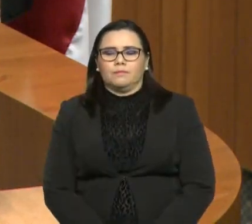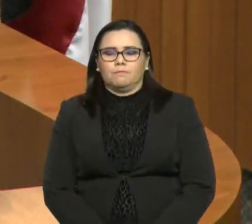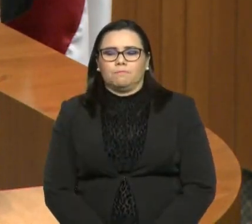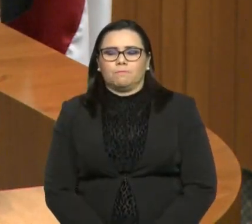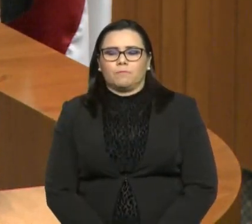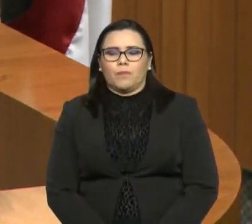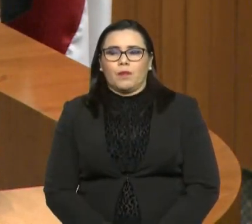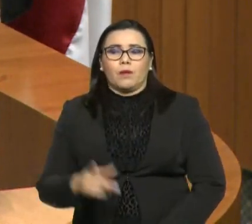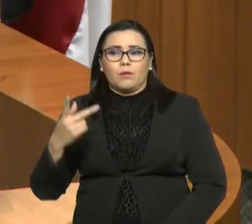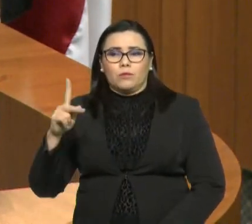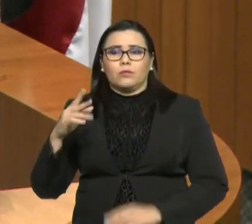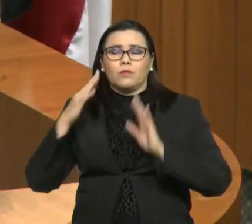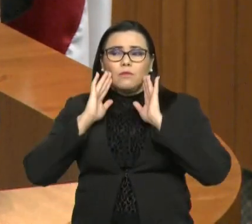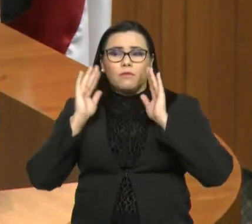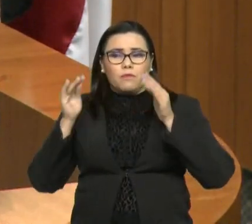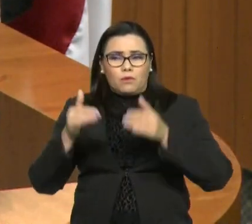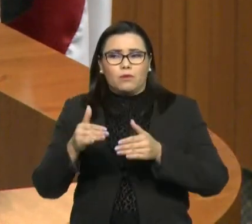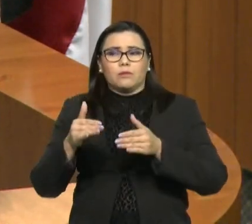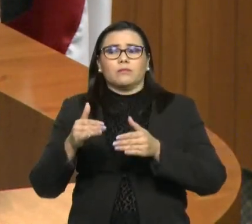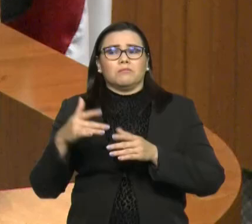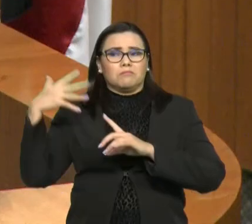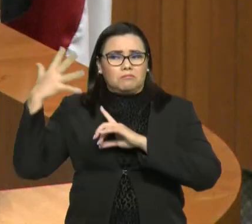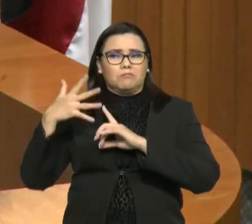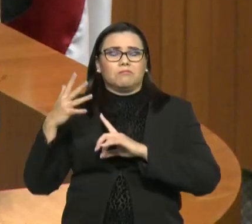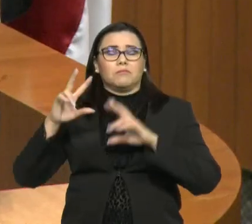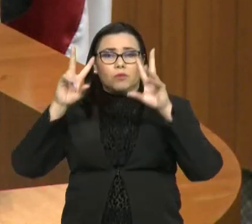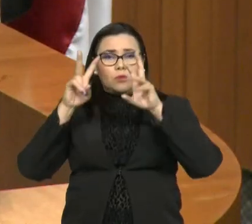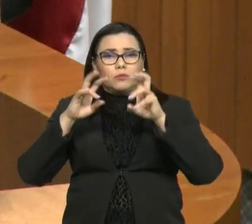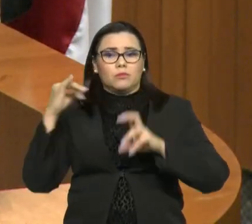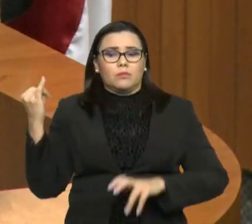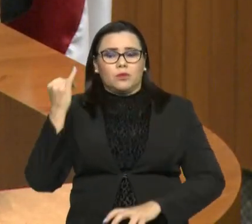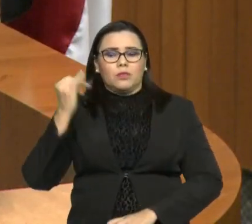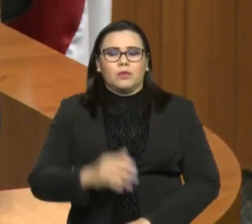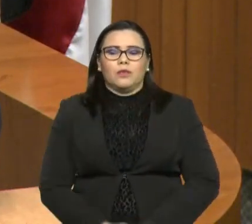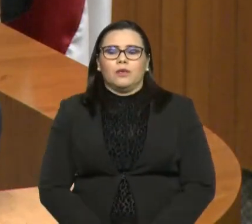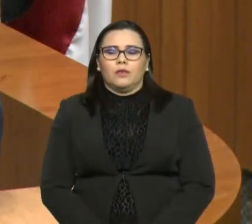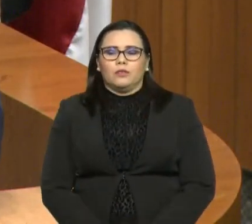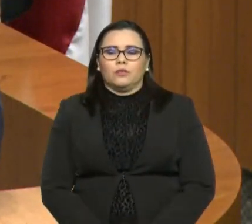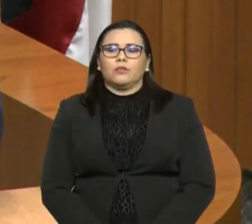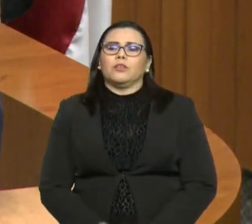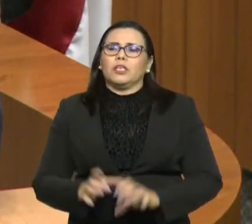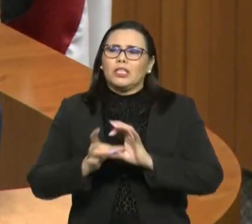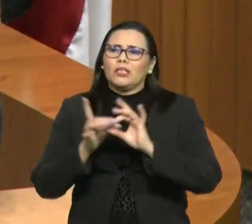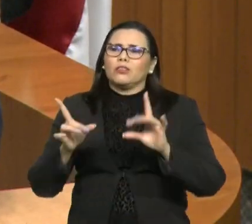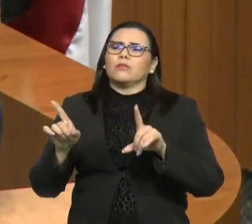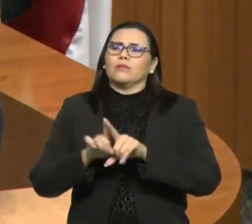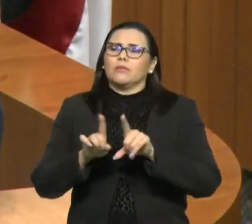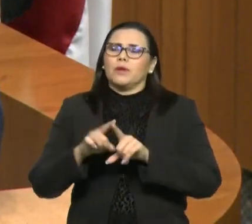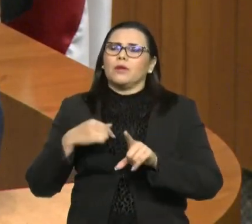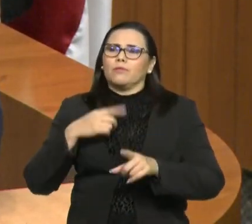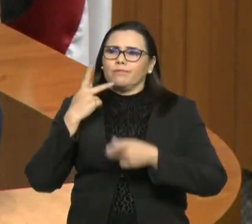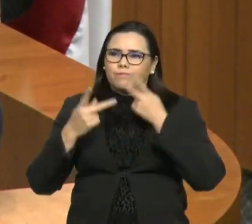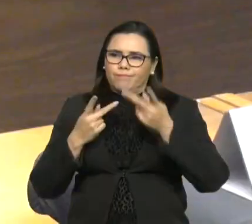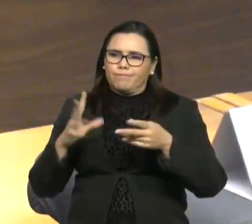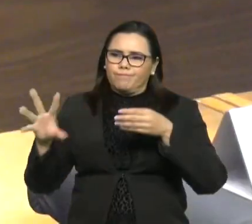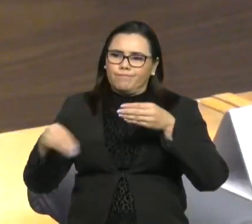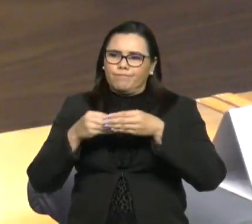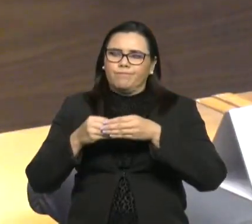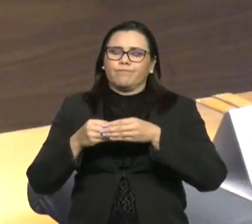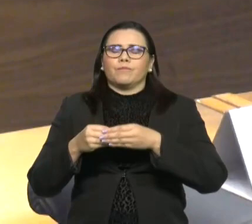atenção e nos concedeu a parte. E quero registrar o meu apoio ao seu